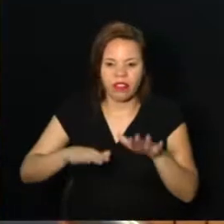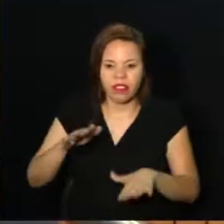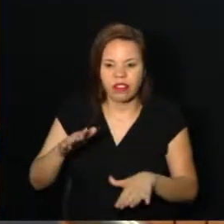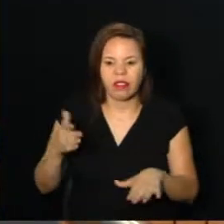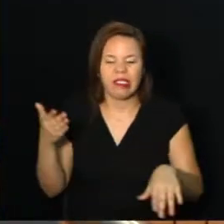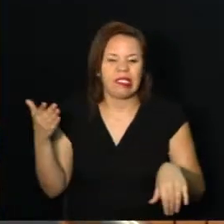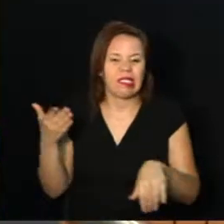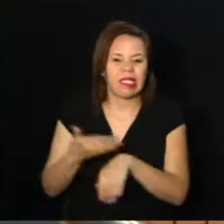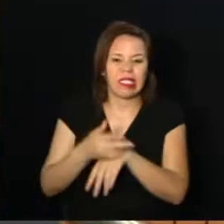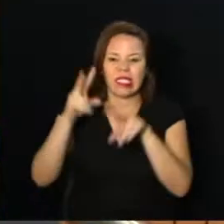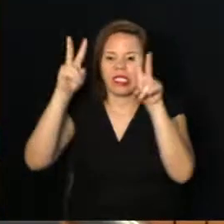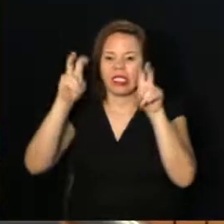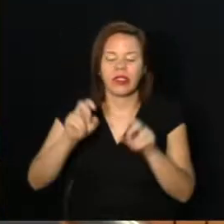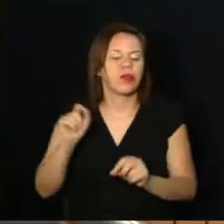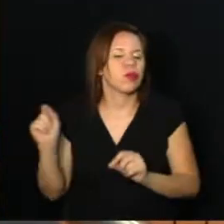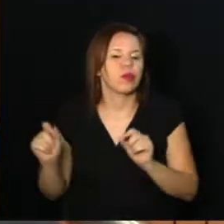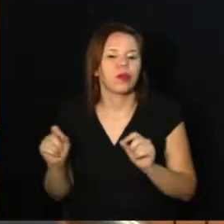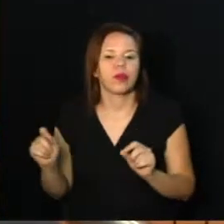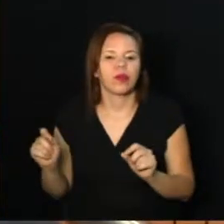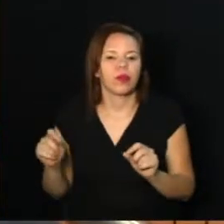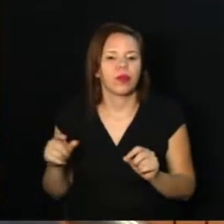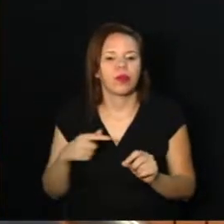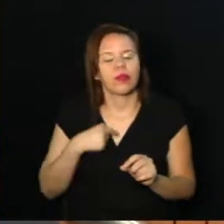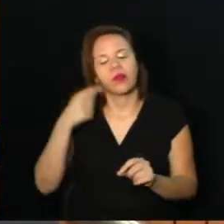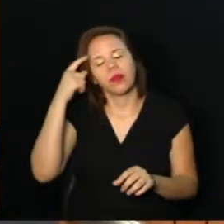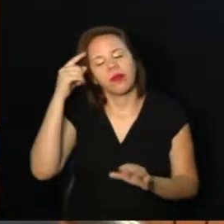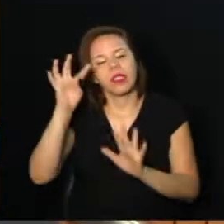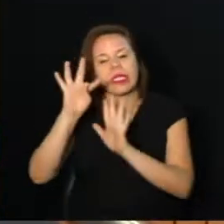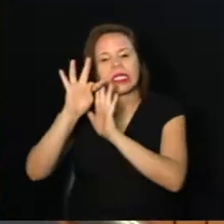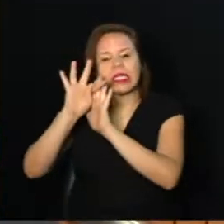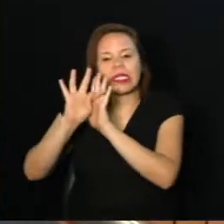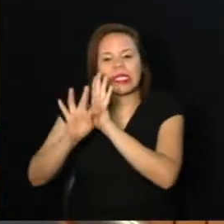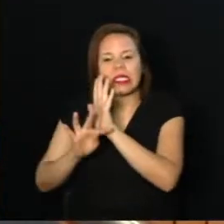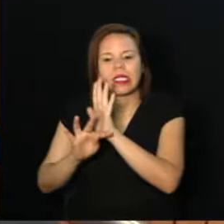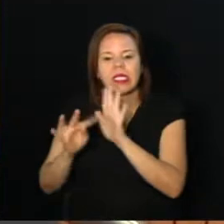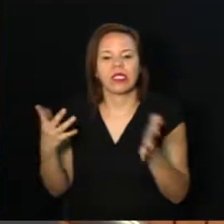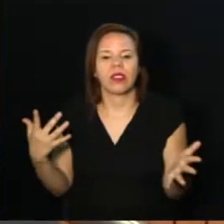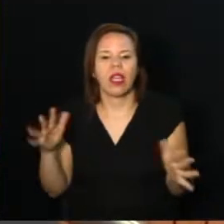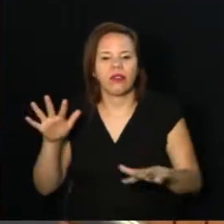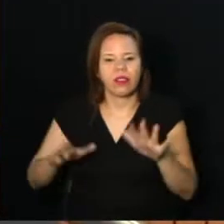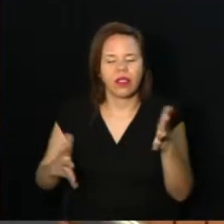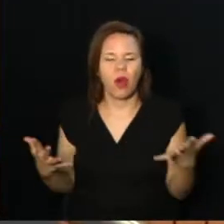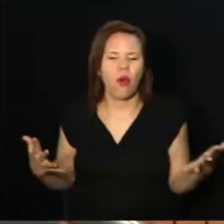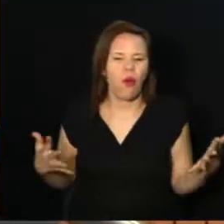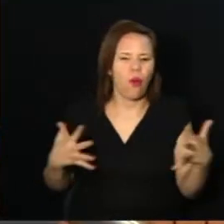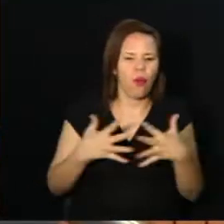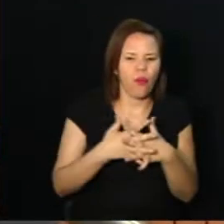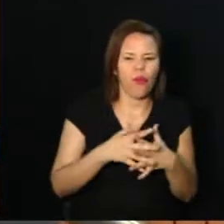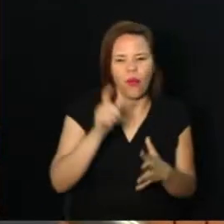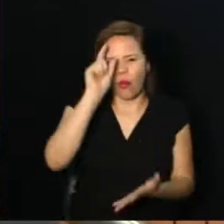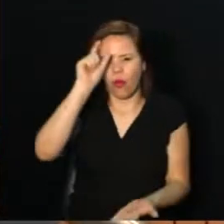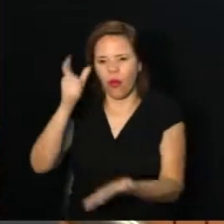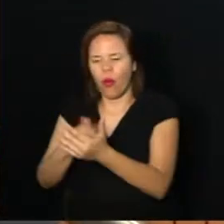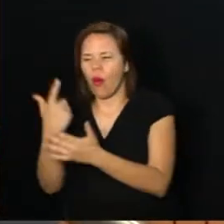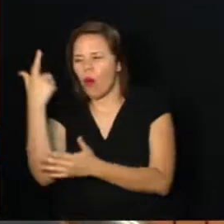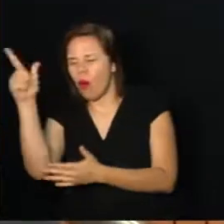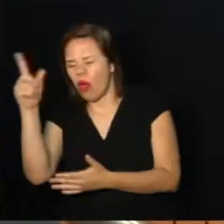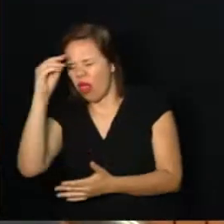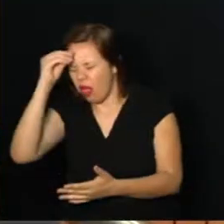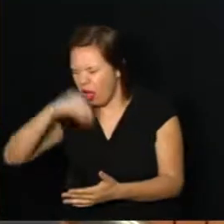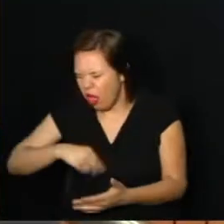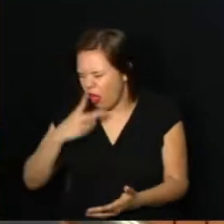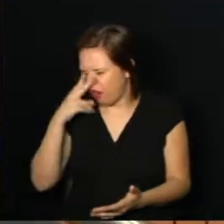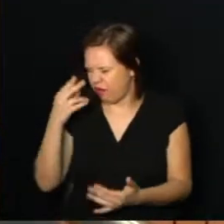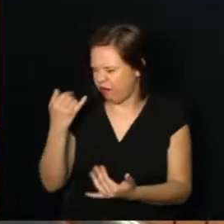um pouco no tema do que o texto que eu escrevi, é confundida com problemas comuns de aprendizagem, como preguiça, falta